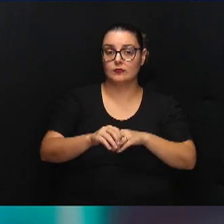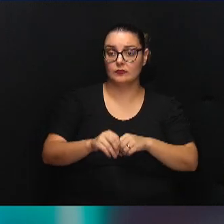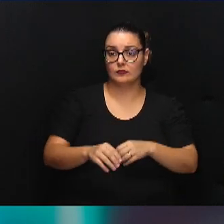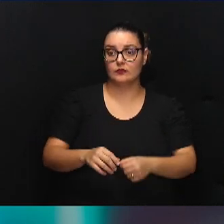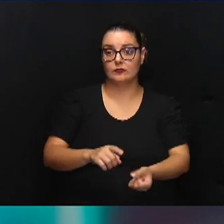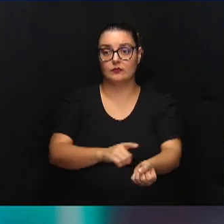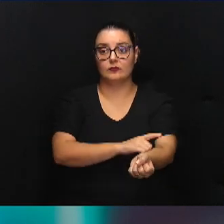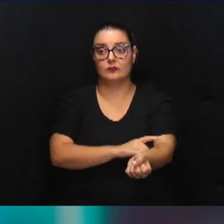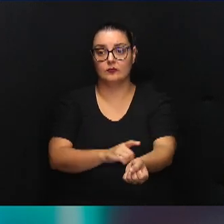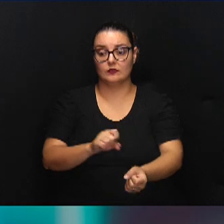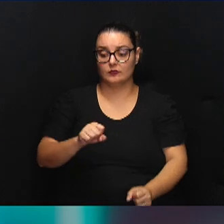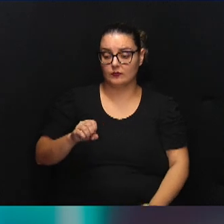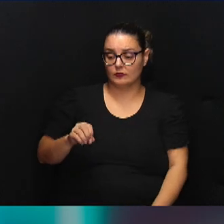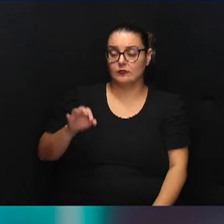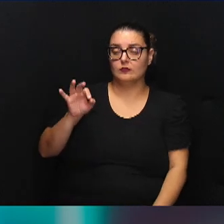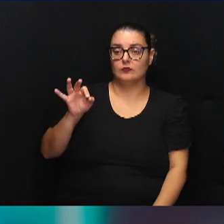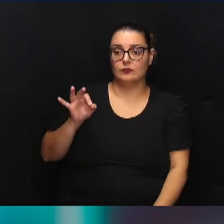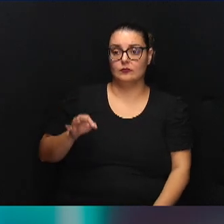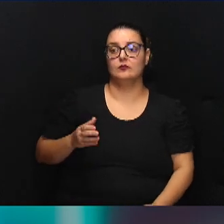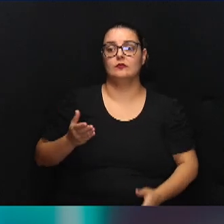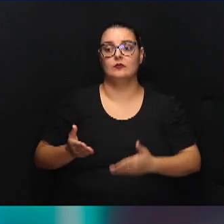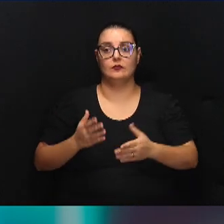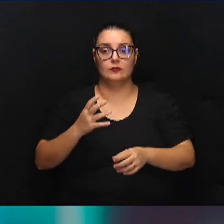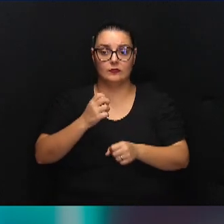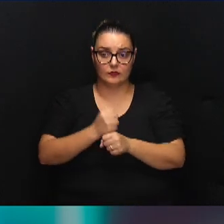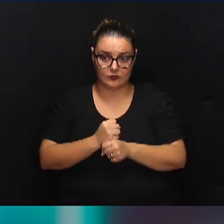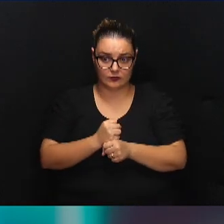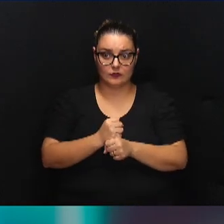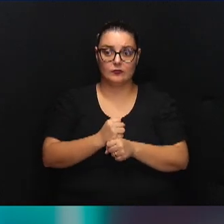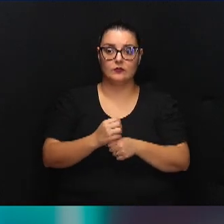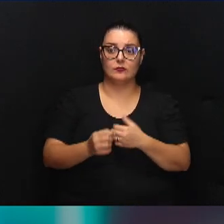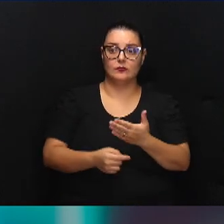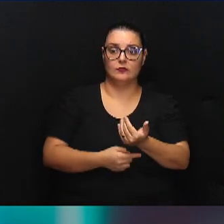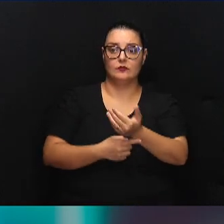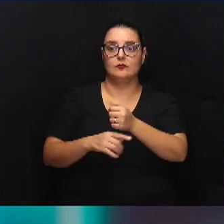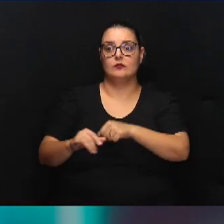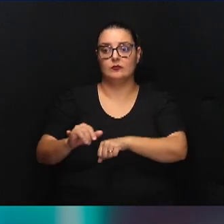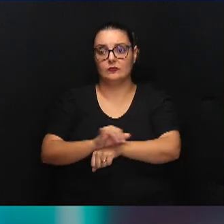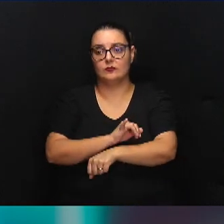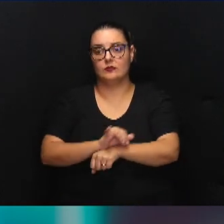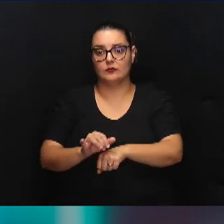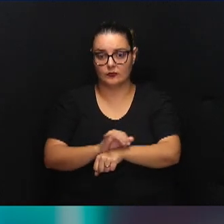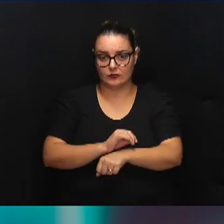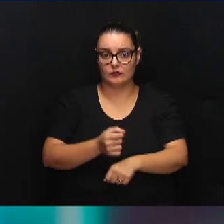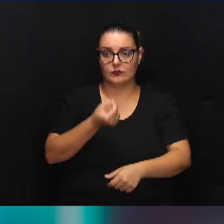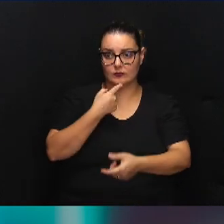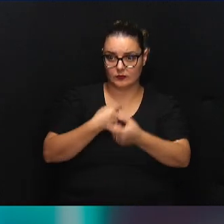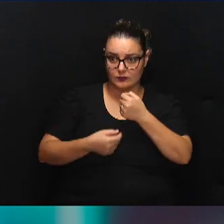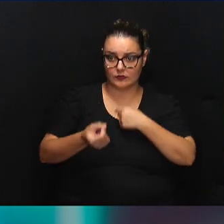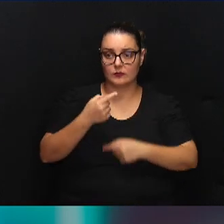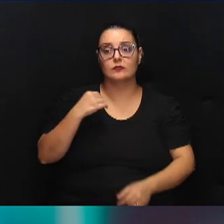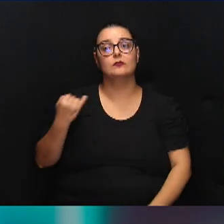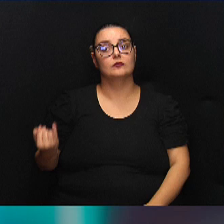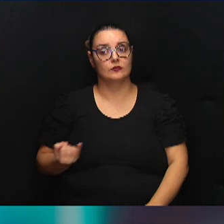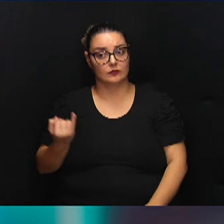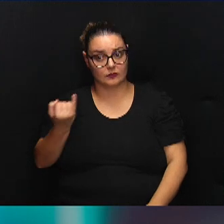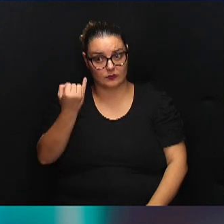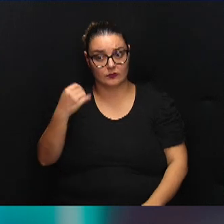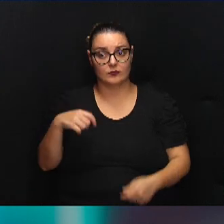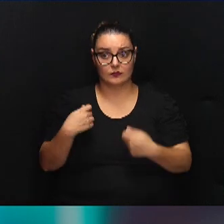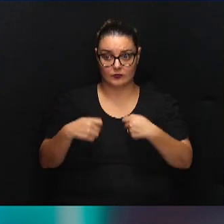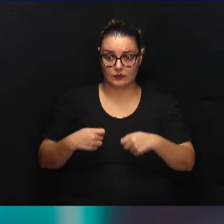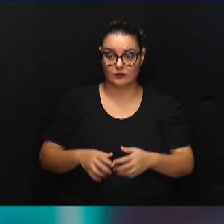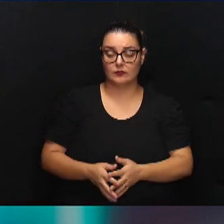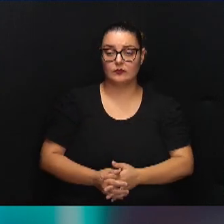é 80% do tratamento, somado às tecnologias e às ferramentas e às medicações que são extremamente necessárias.